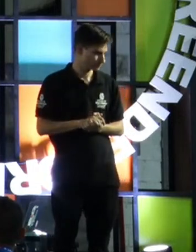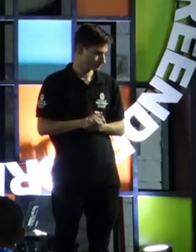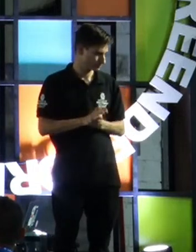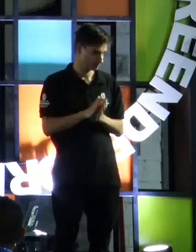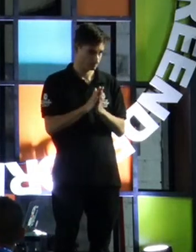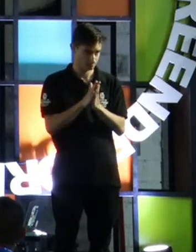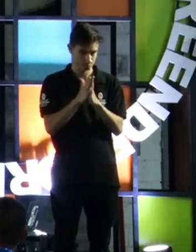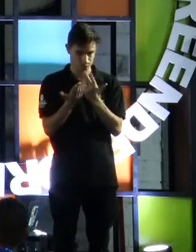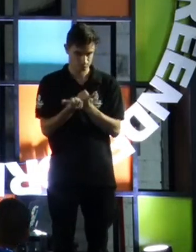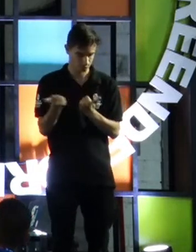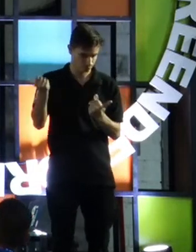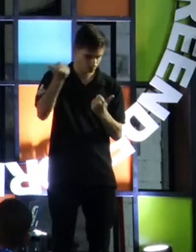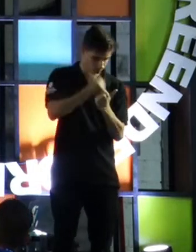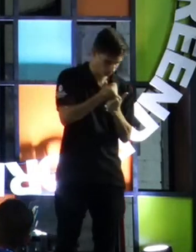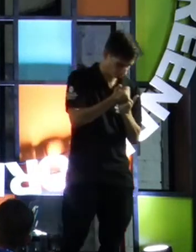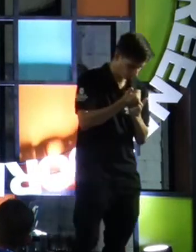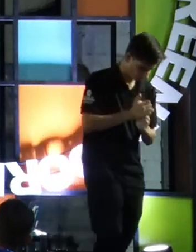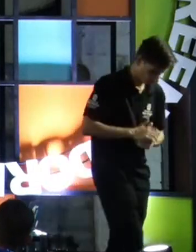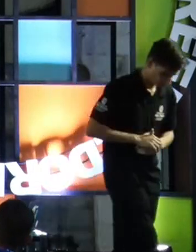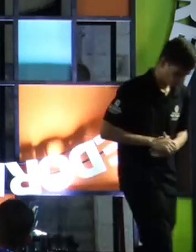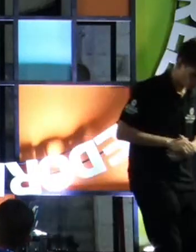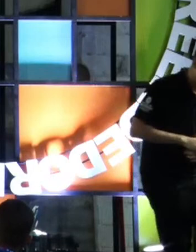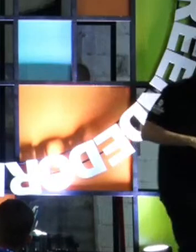Prestando atenção no que realmente importa.